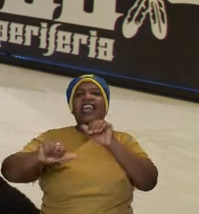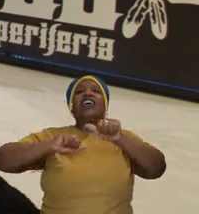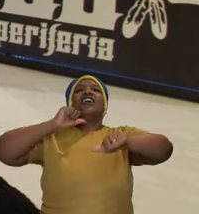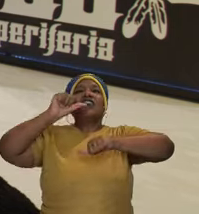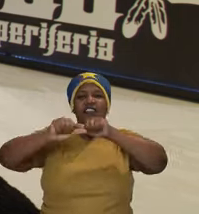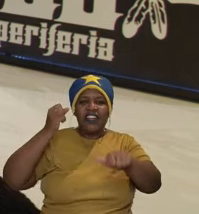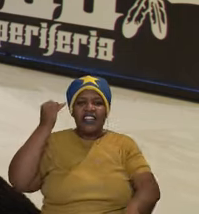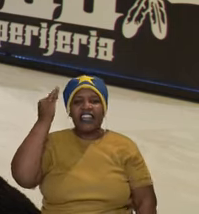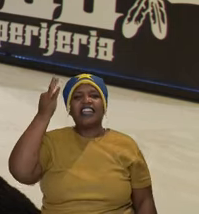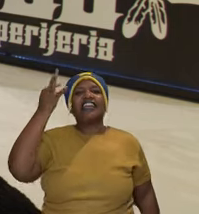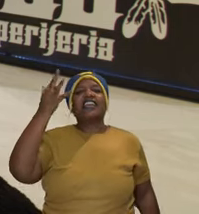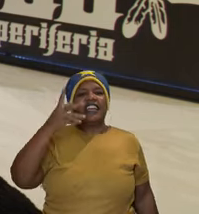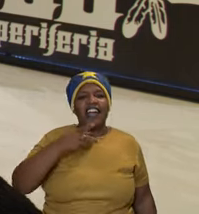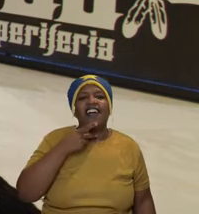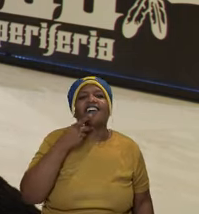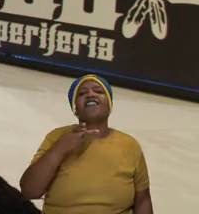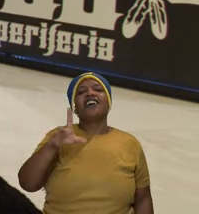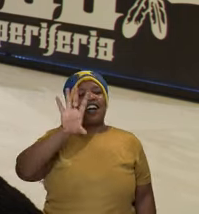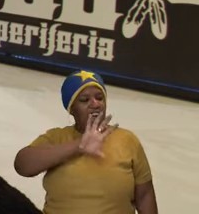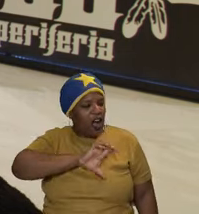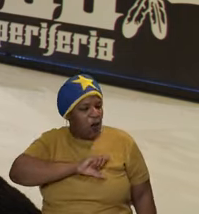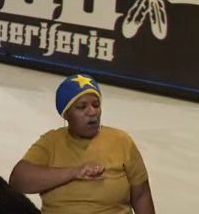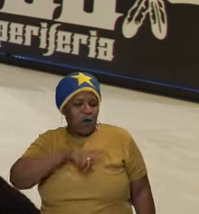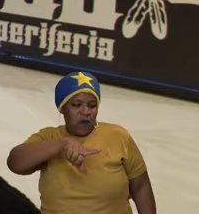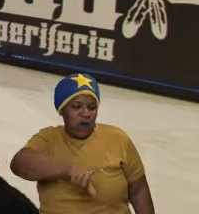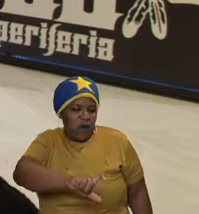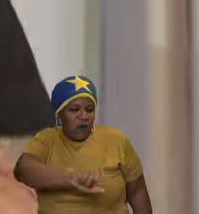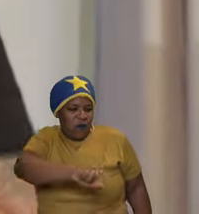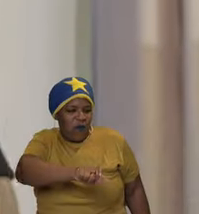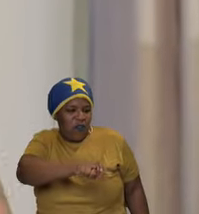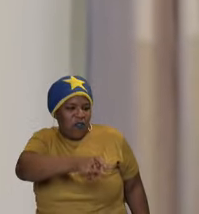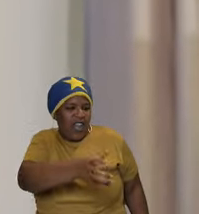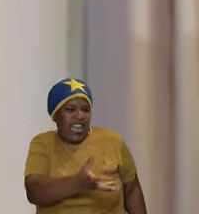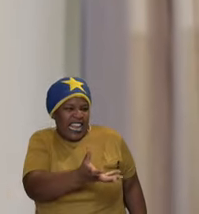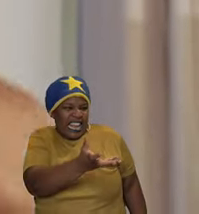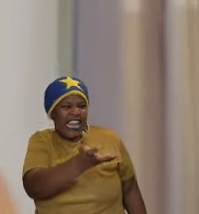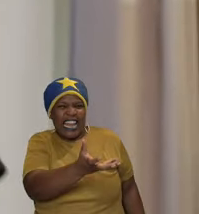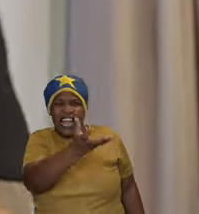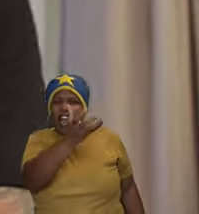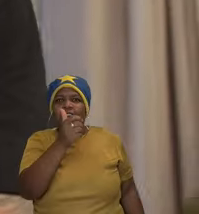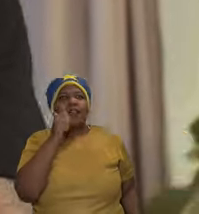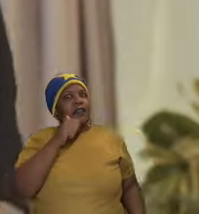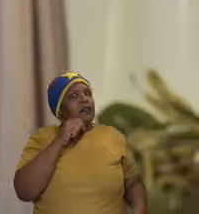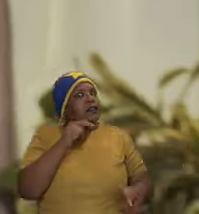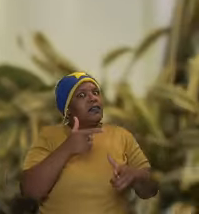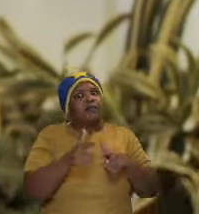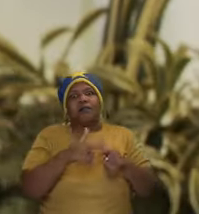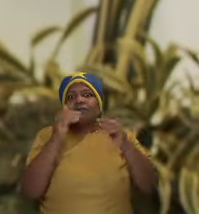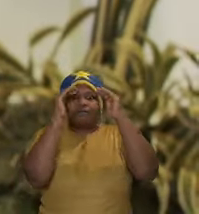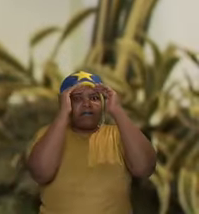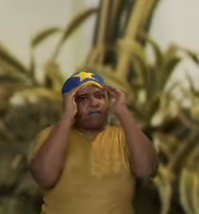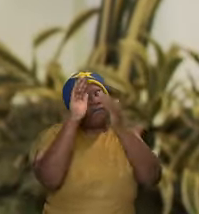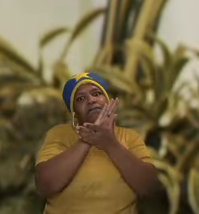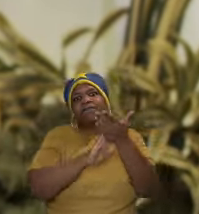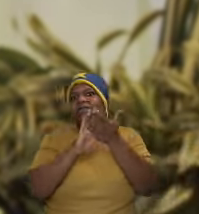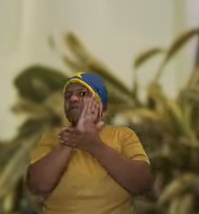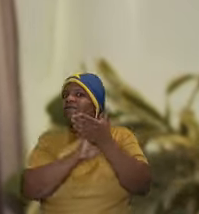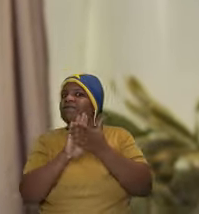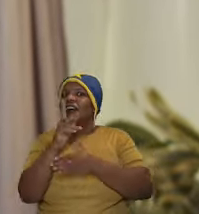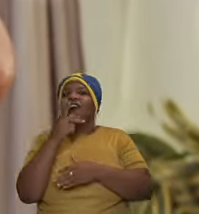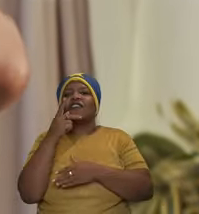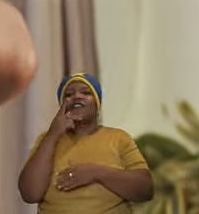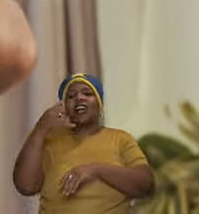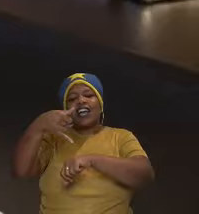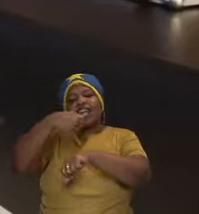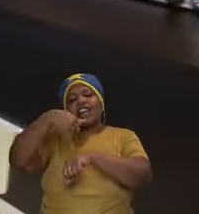lei. A lata treme, ela aumenta o som. Essa mina é problema. Ela é times money, sem obediência. Tipo suco gami com um pouco de